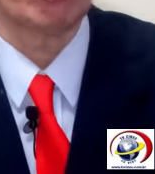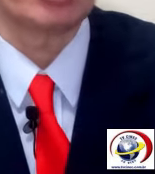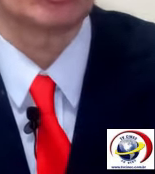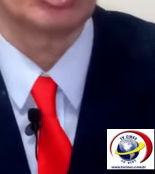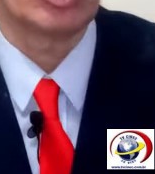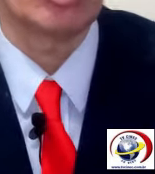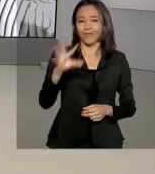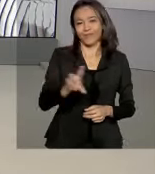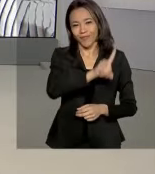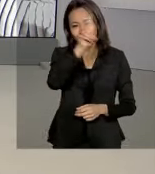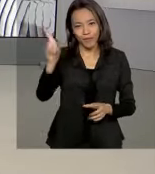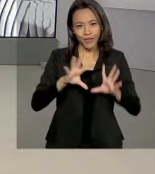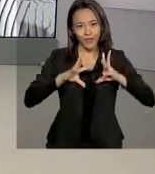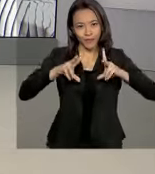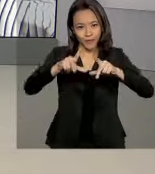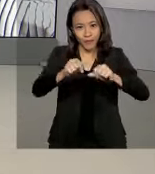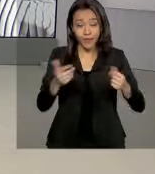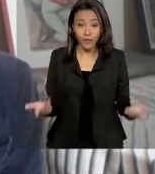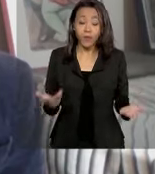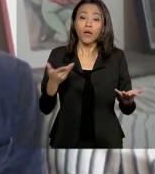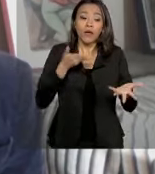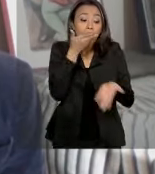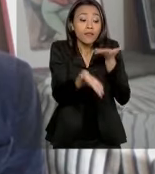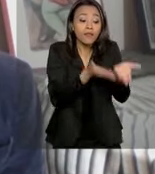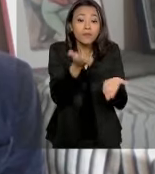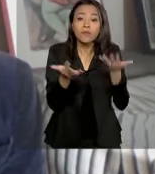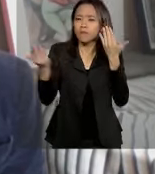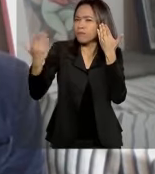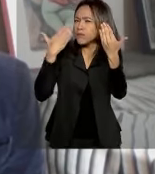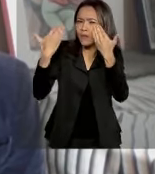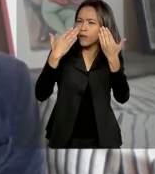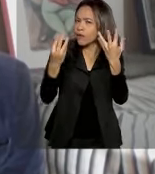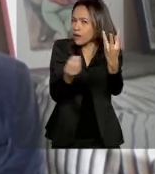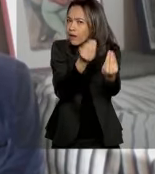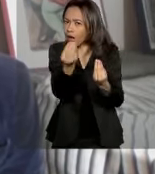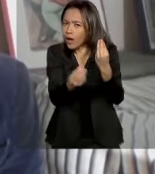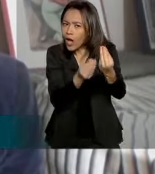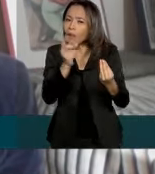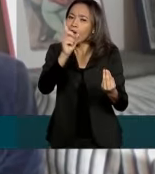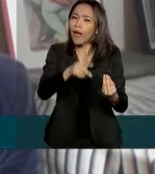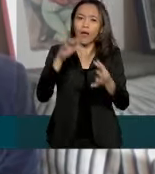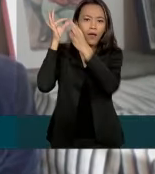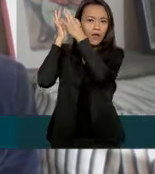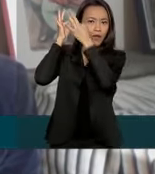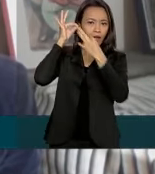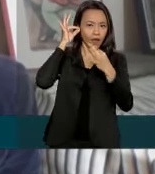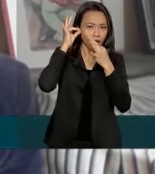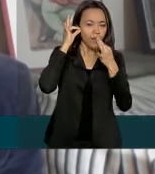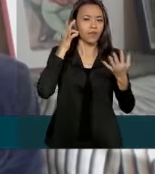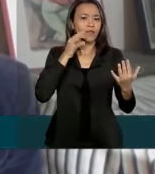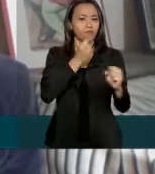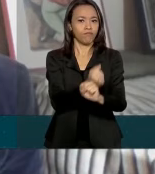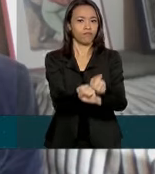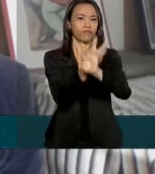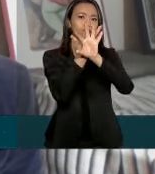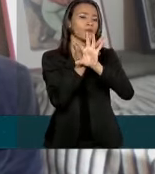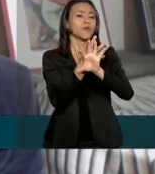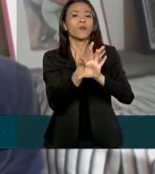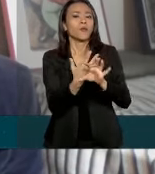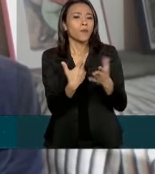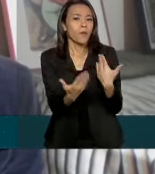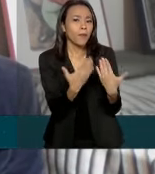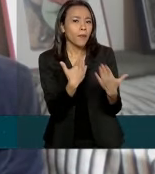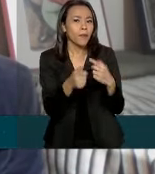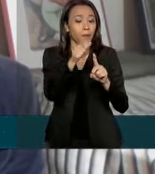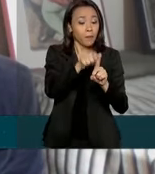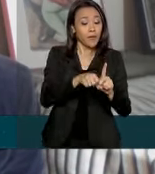vamos às informações. O atendimento psicológico será feito por teleconsulta entre maio e setembro e destinado